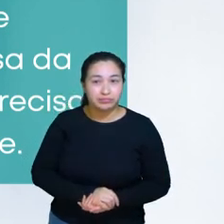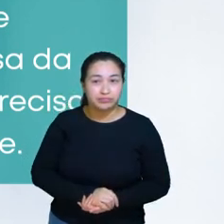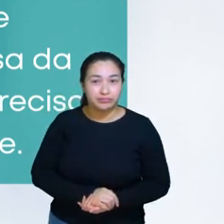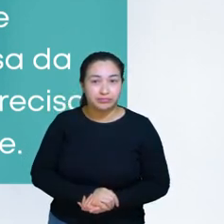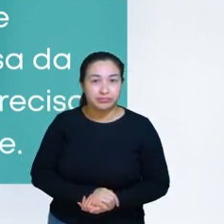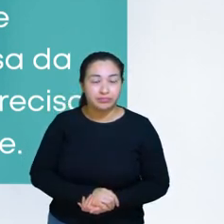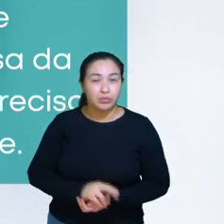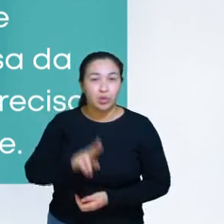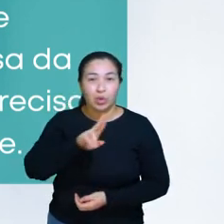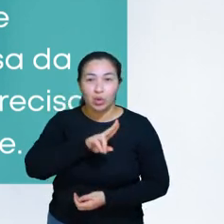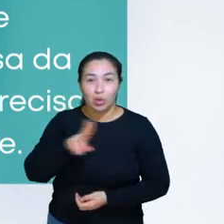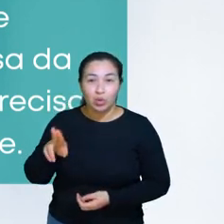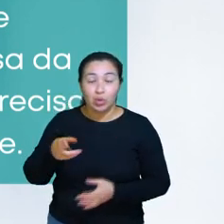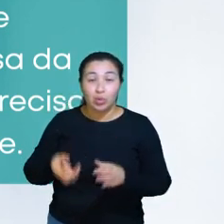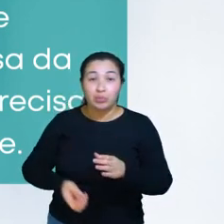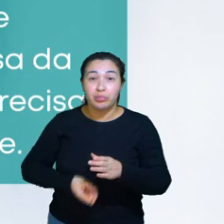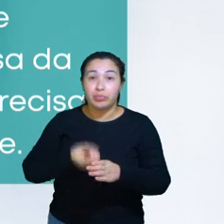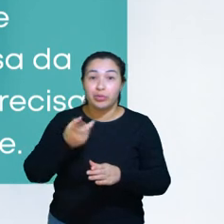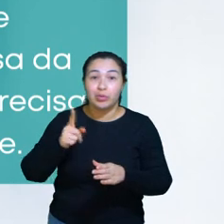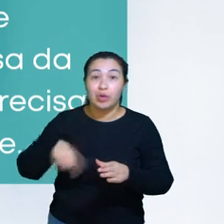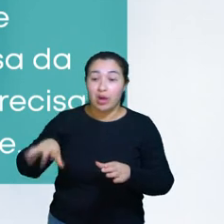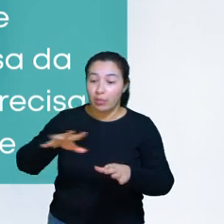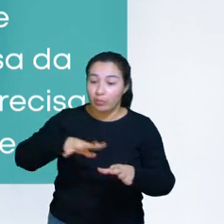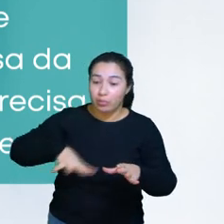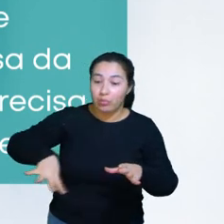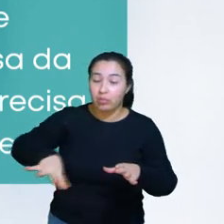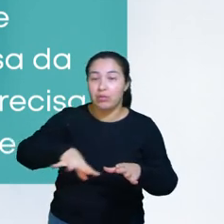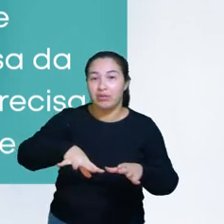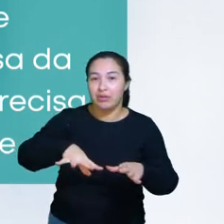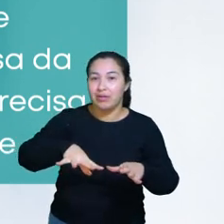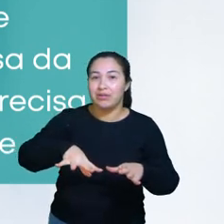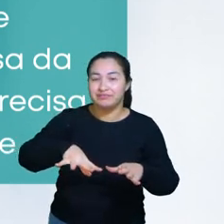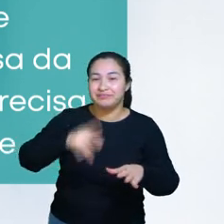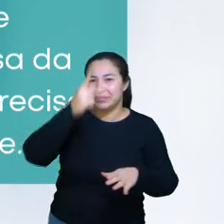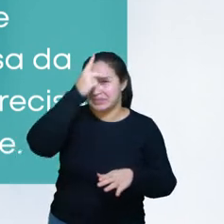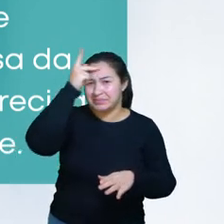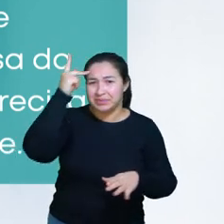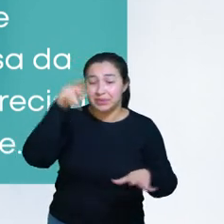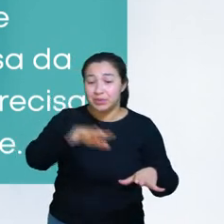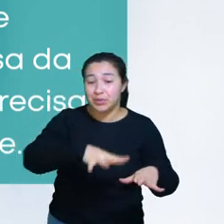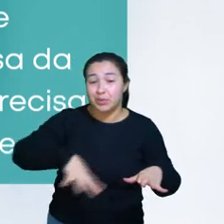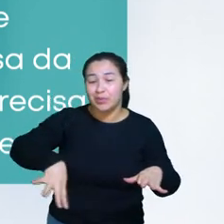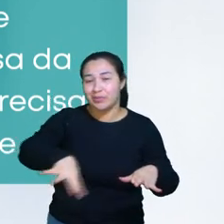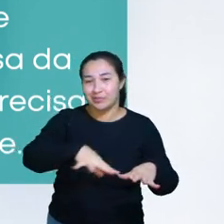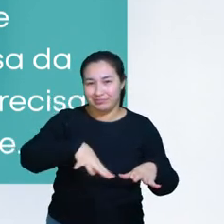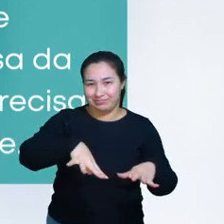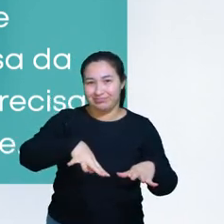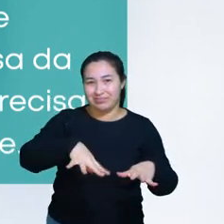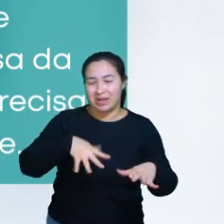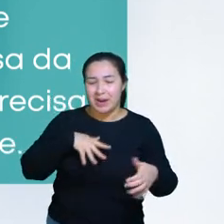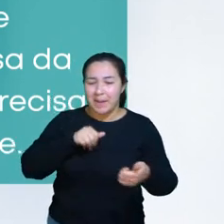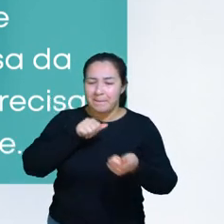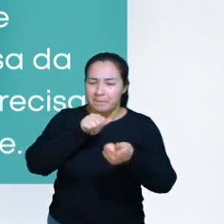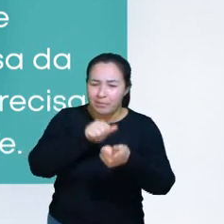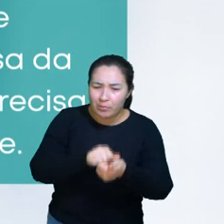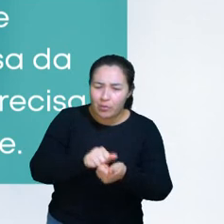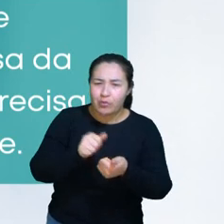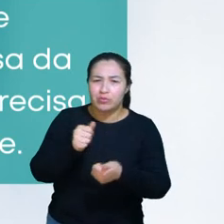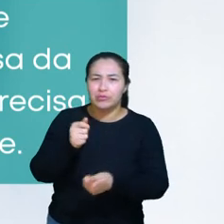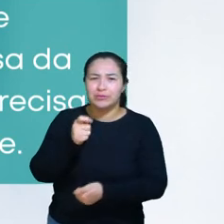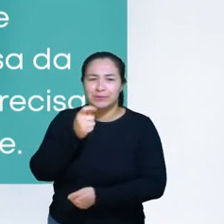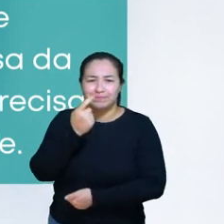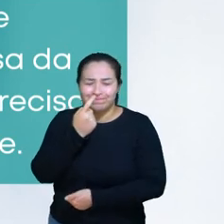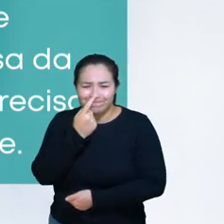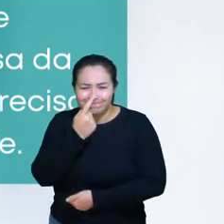nossa origem vem da comunidade de todas elas então nós estamos naturalmente sempre muito próximos à comunidade